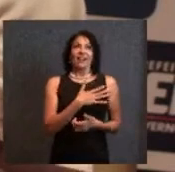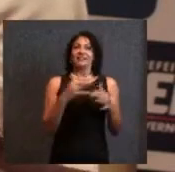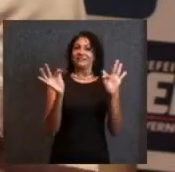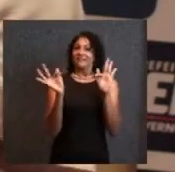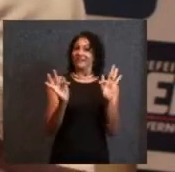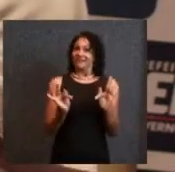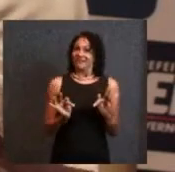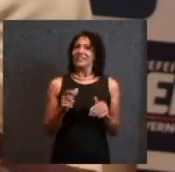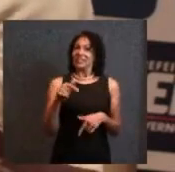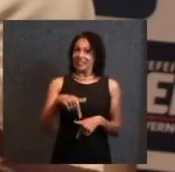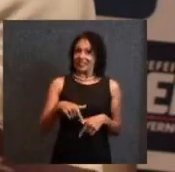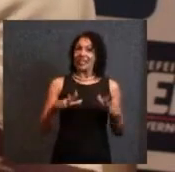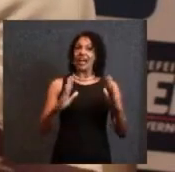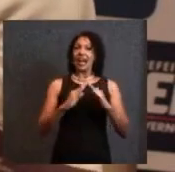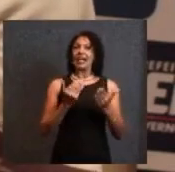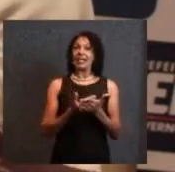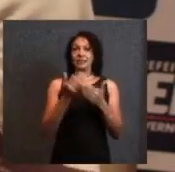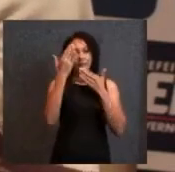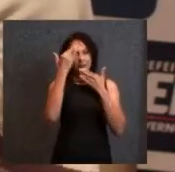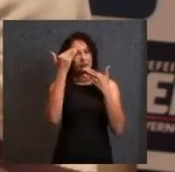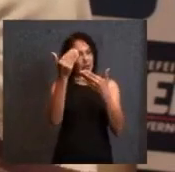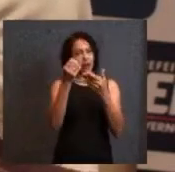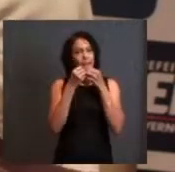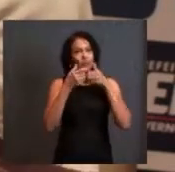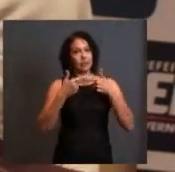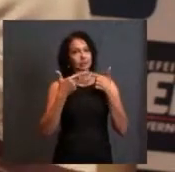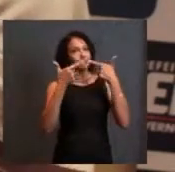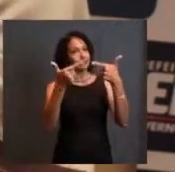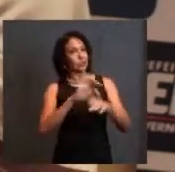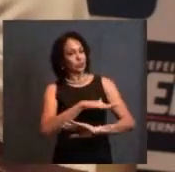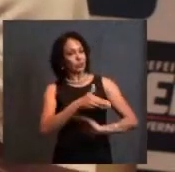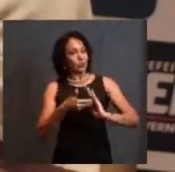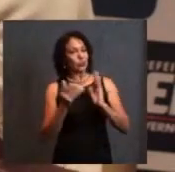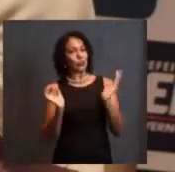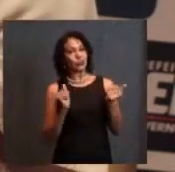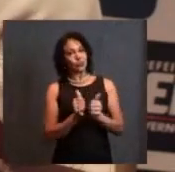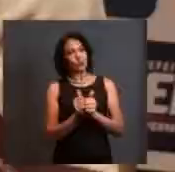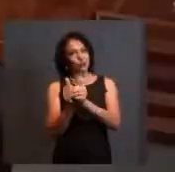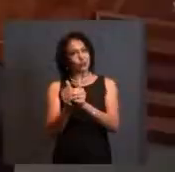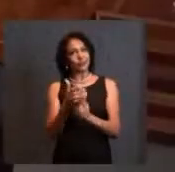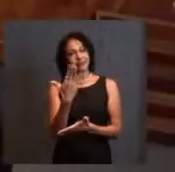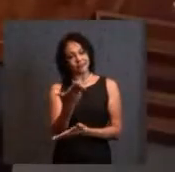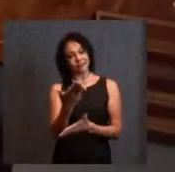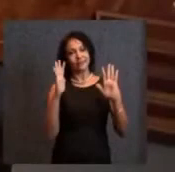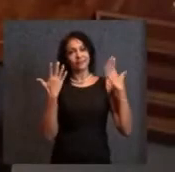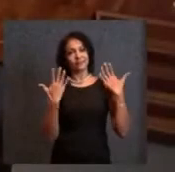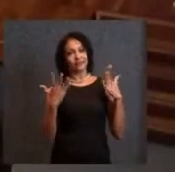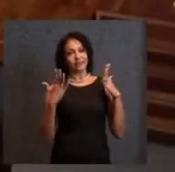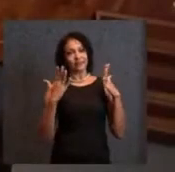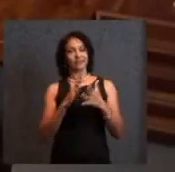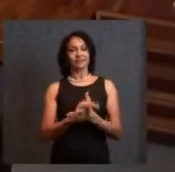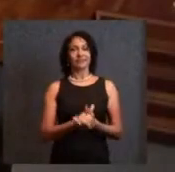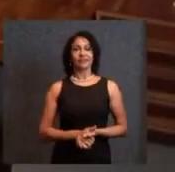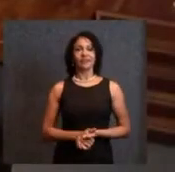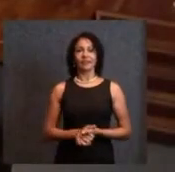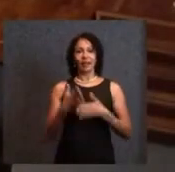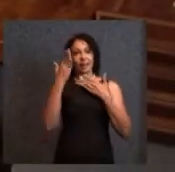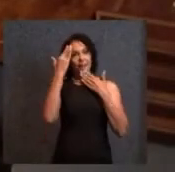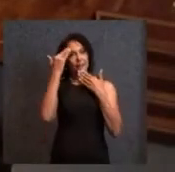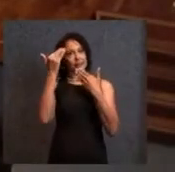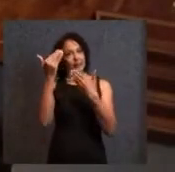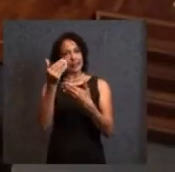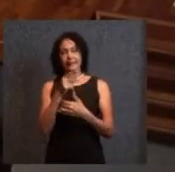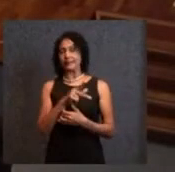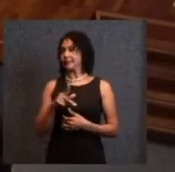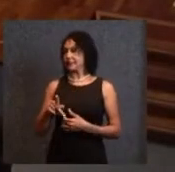de ali permanecer. Muito obrigado, boa sorte para todos nós e vamos juntos em frente. Muito obrigada,